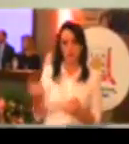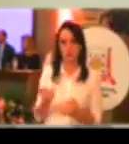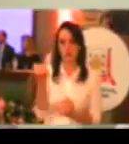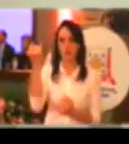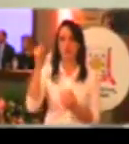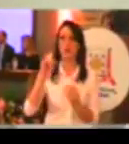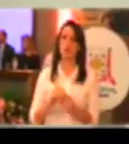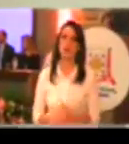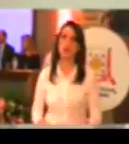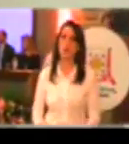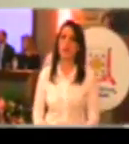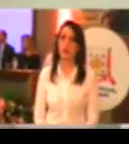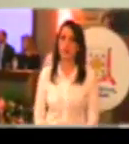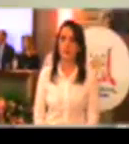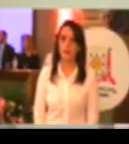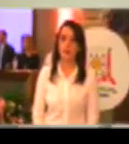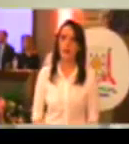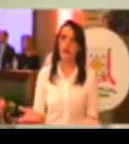registro.